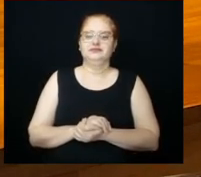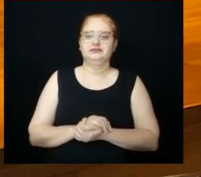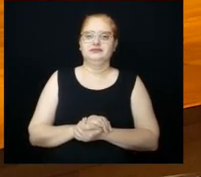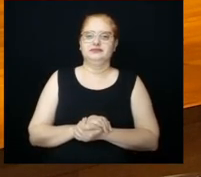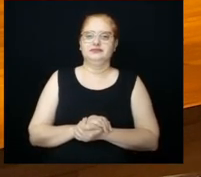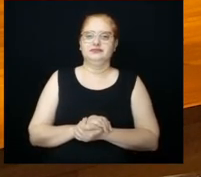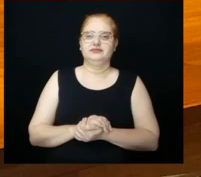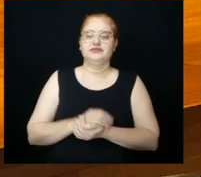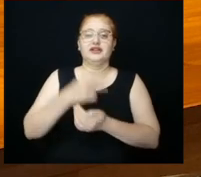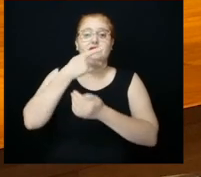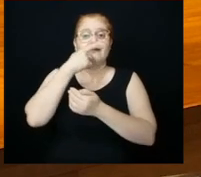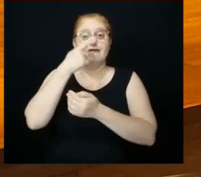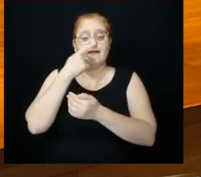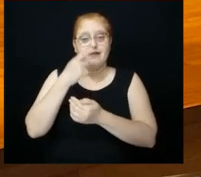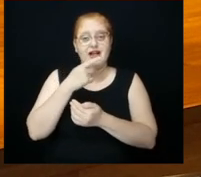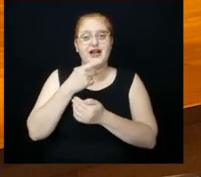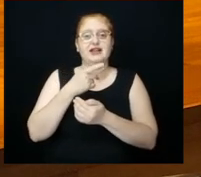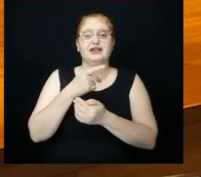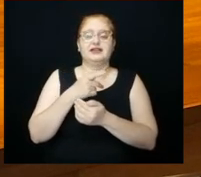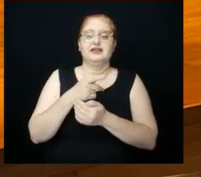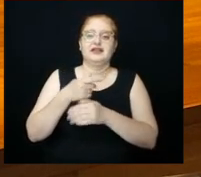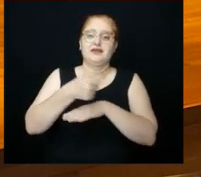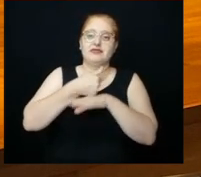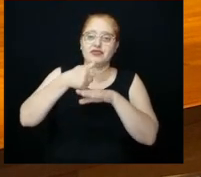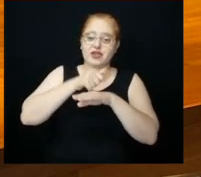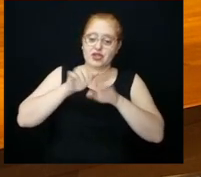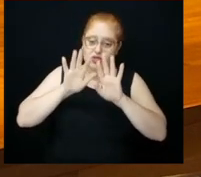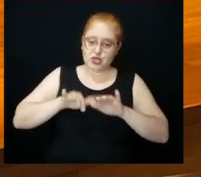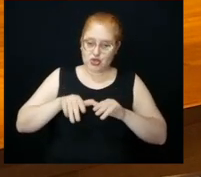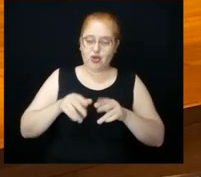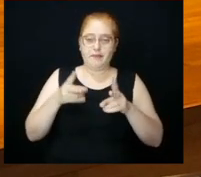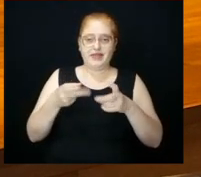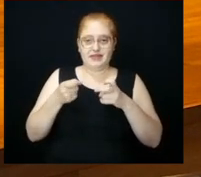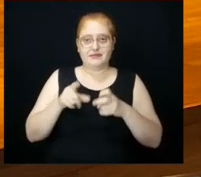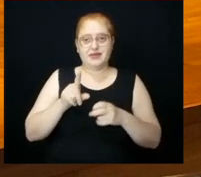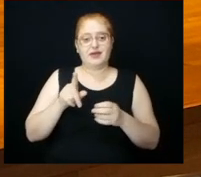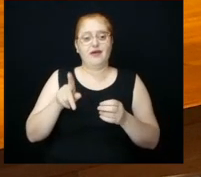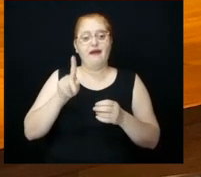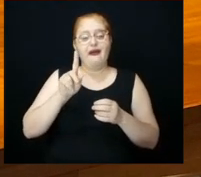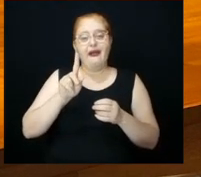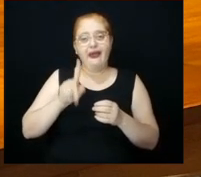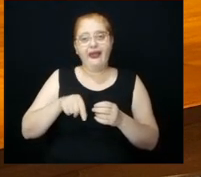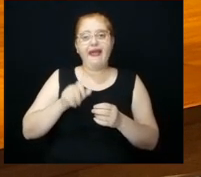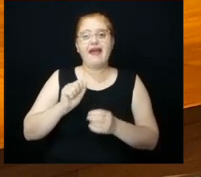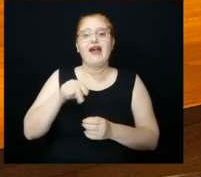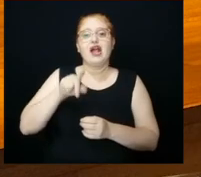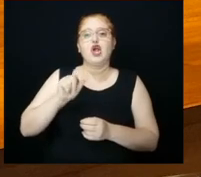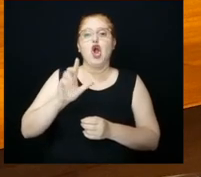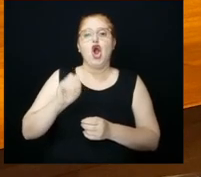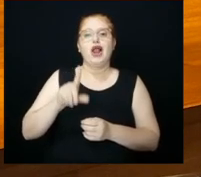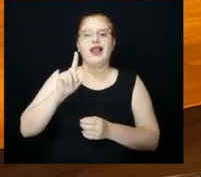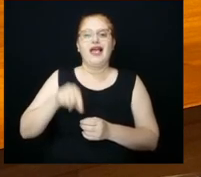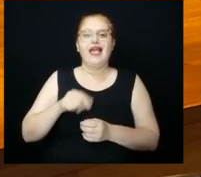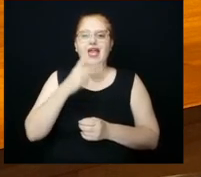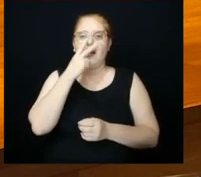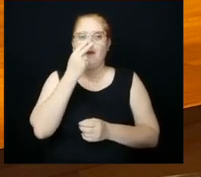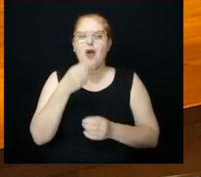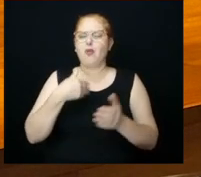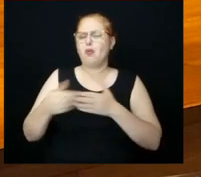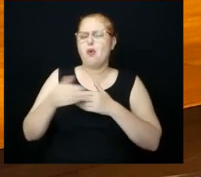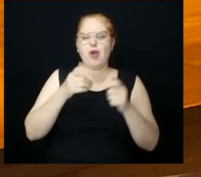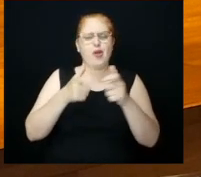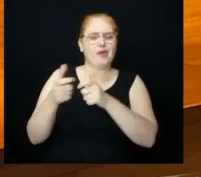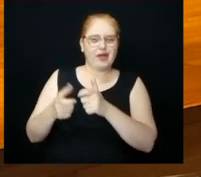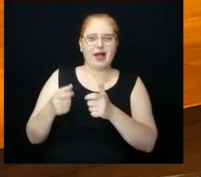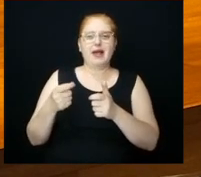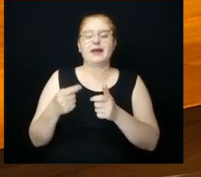E ele vai dizer que ser escritor, a percepção dele da escrita, né, que ser em Angola é como ser em qualquer lugar, né? Porque ele diz